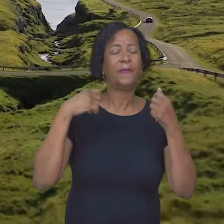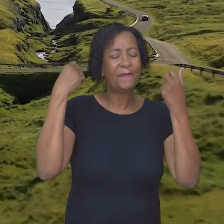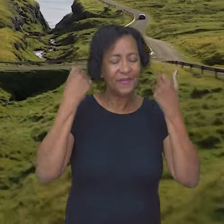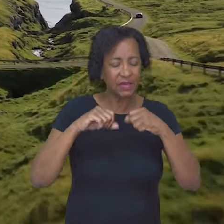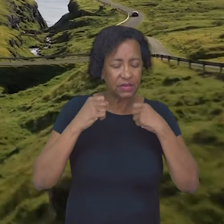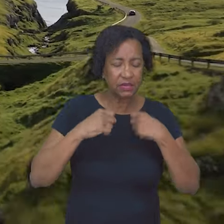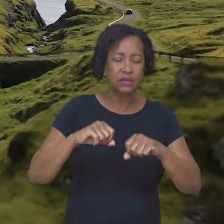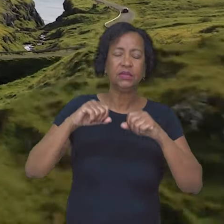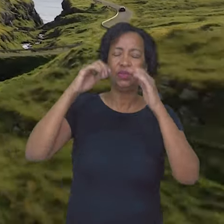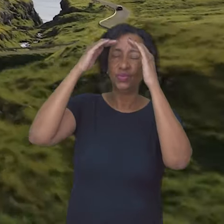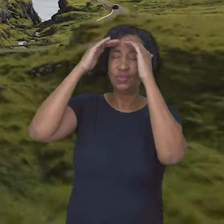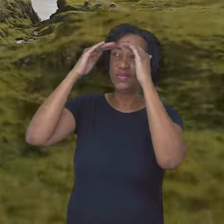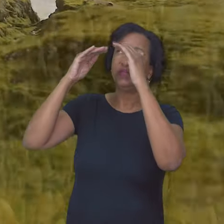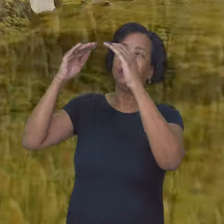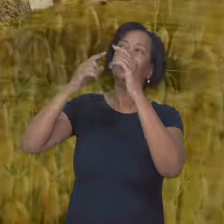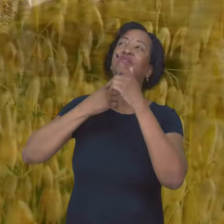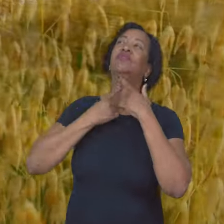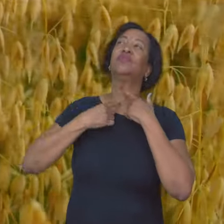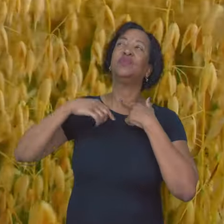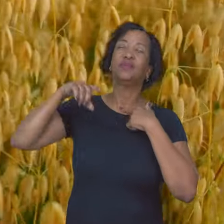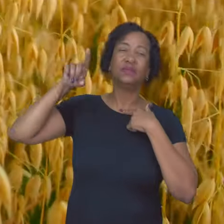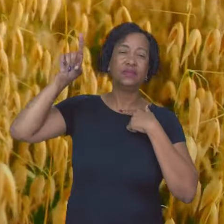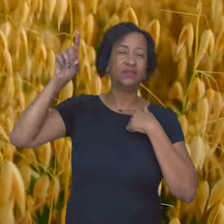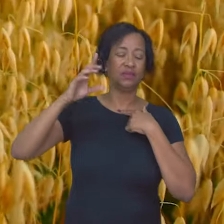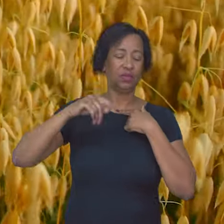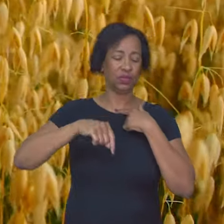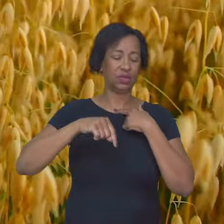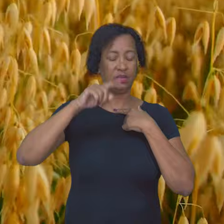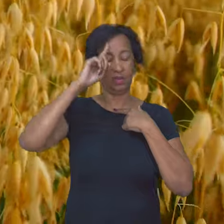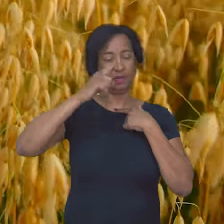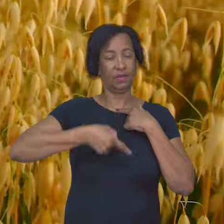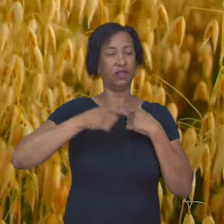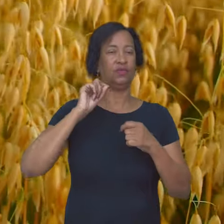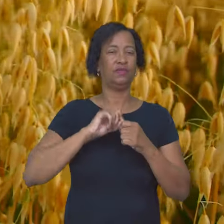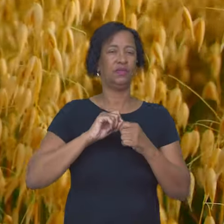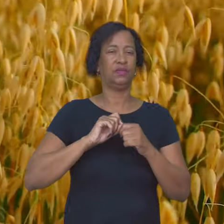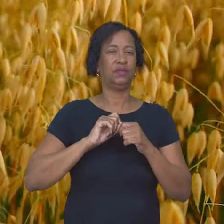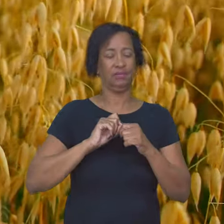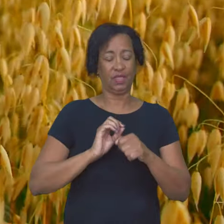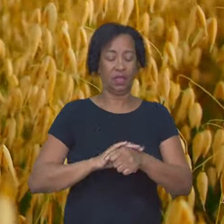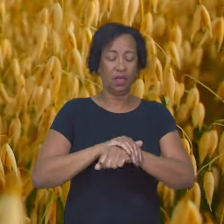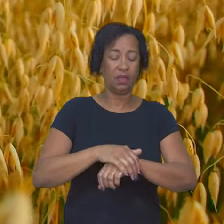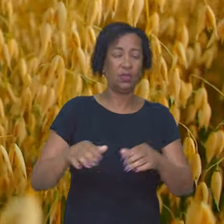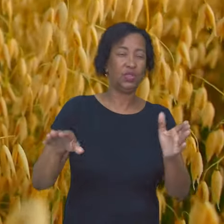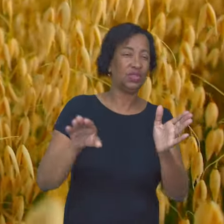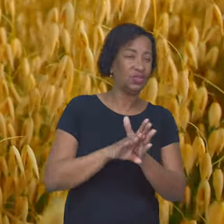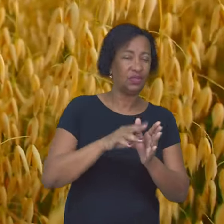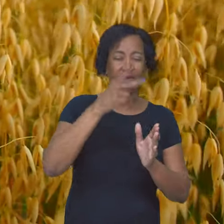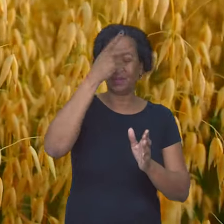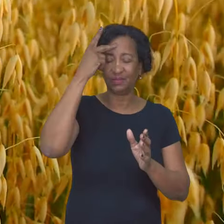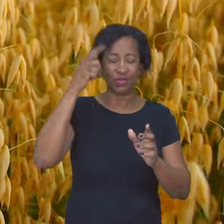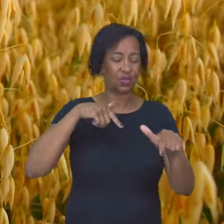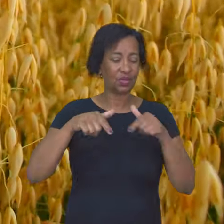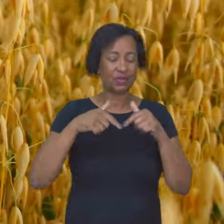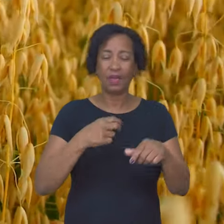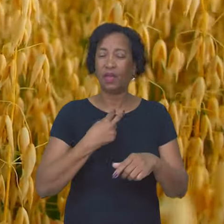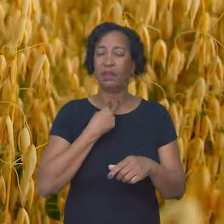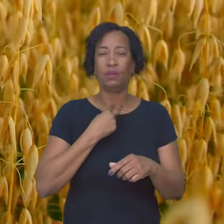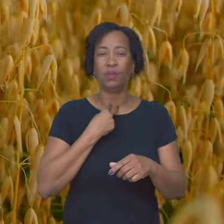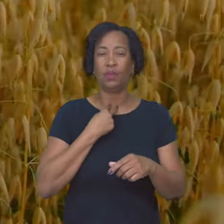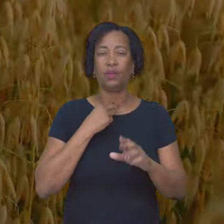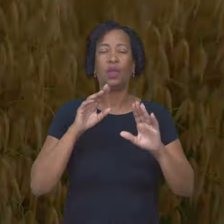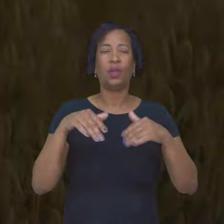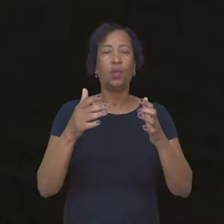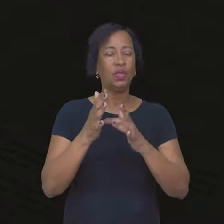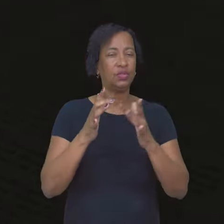realizar a obra de quem me enviou Porque a noite vai chegar quando ninguém mais poderá trabalhar quando Jesus estava no final de sua vida